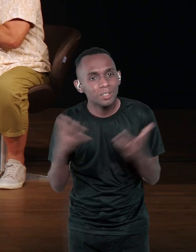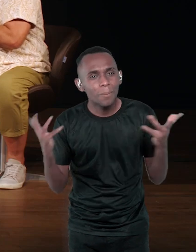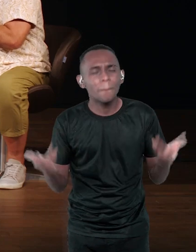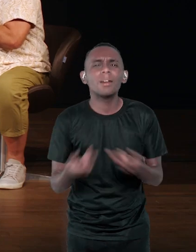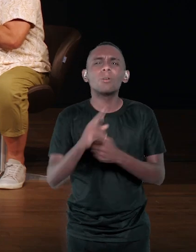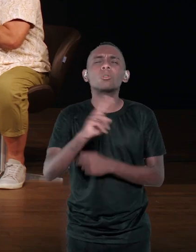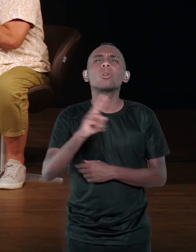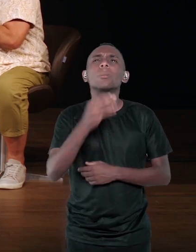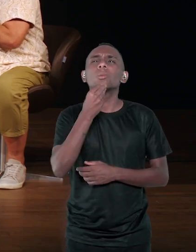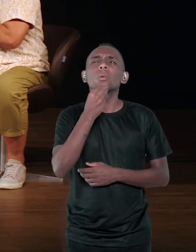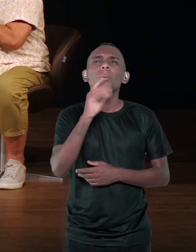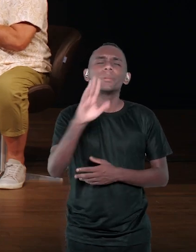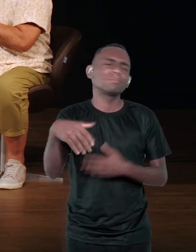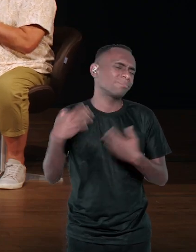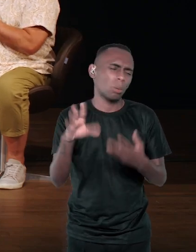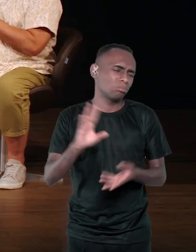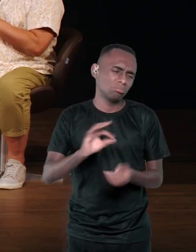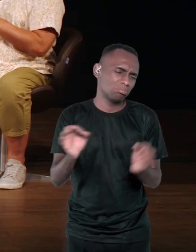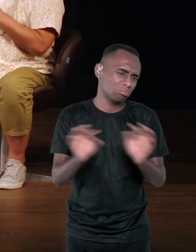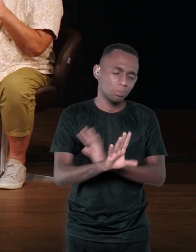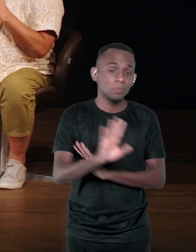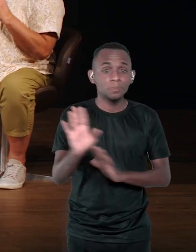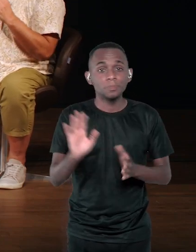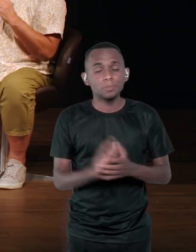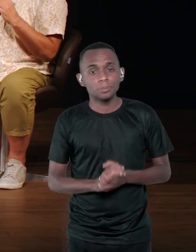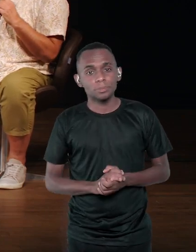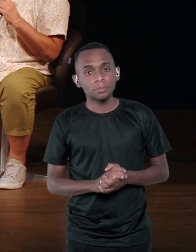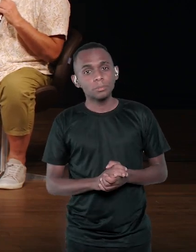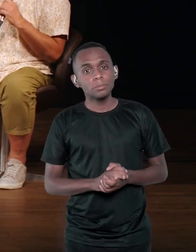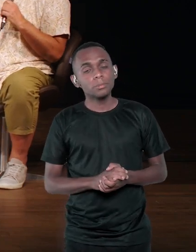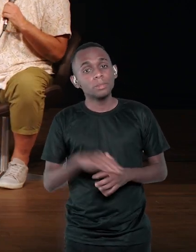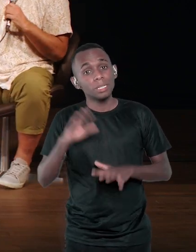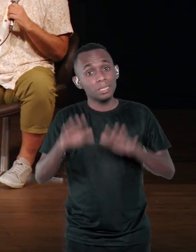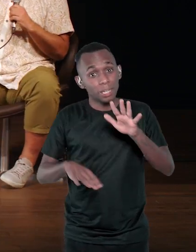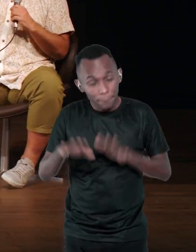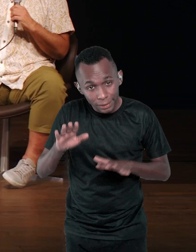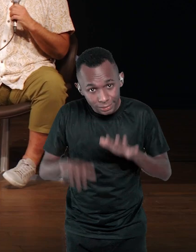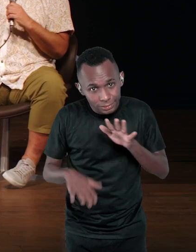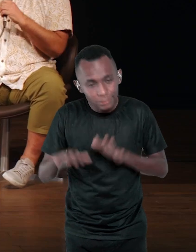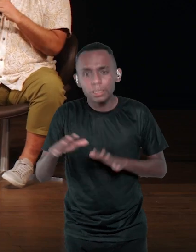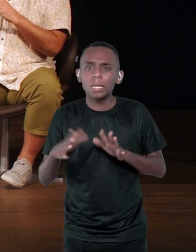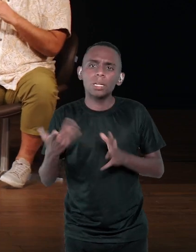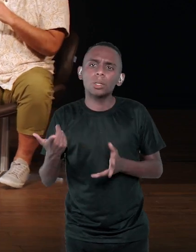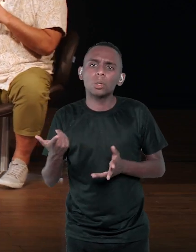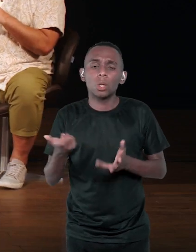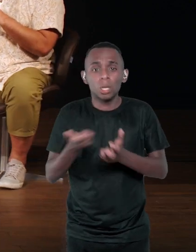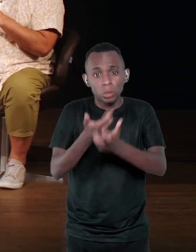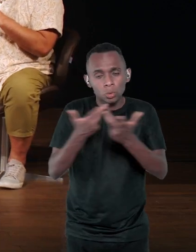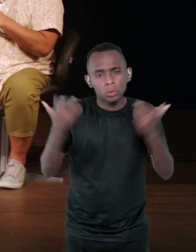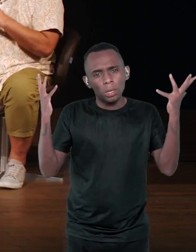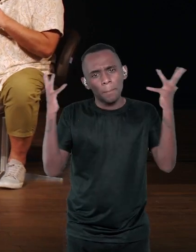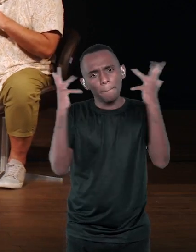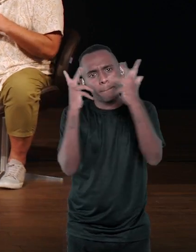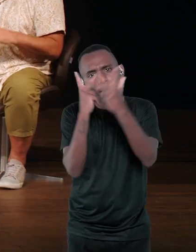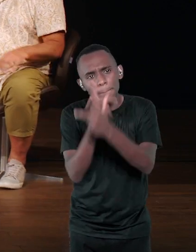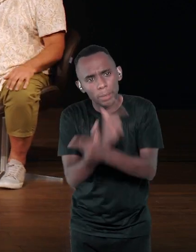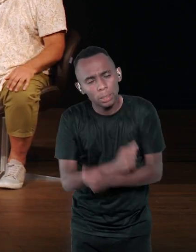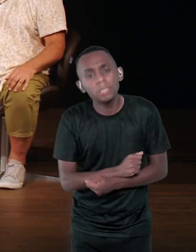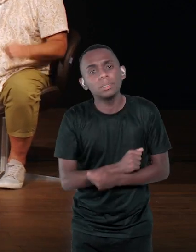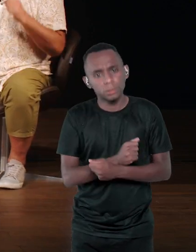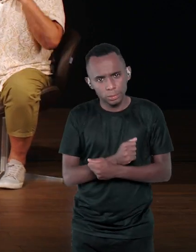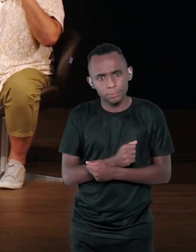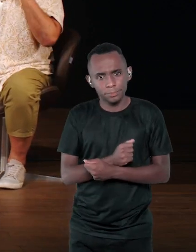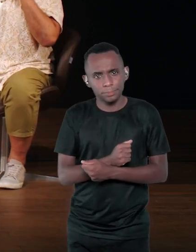que é mesmo? Enfim, mas de vez em quando chega uma coisa linda, aqui fora, obviamente, todos